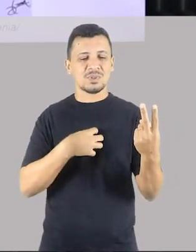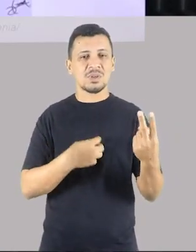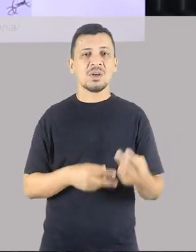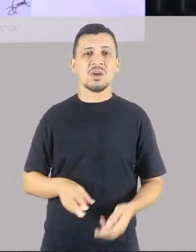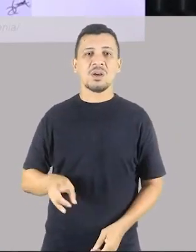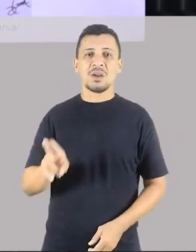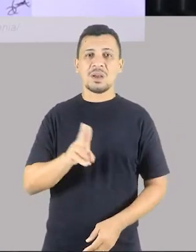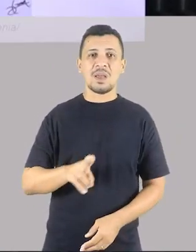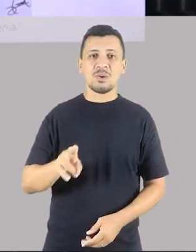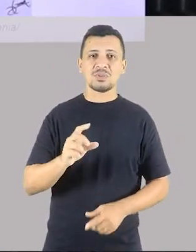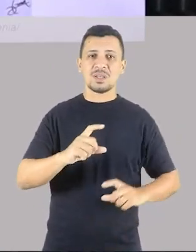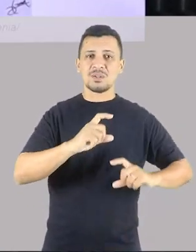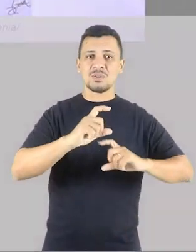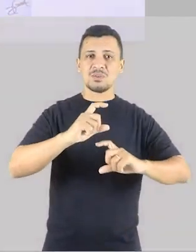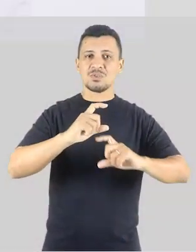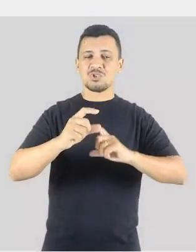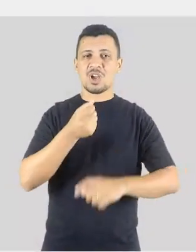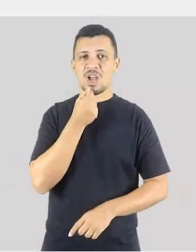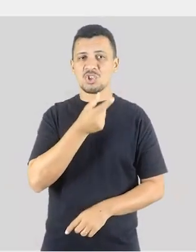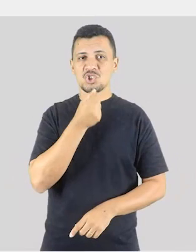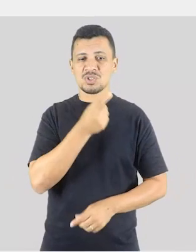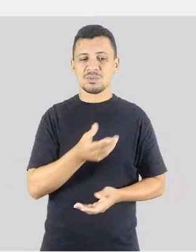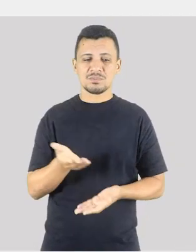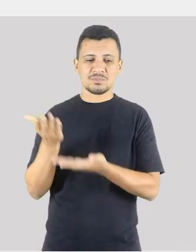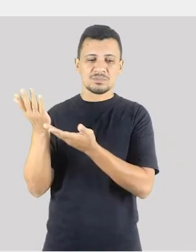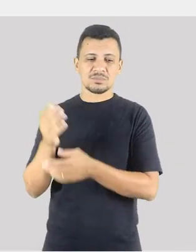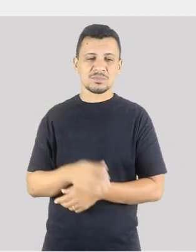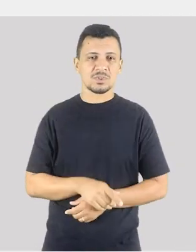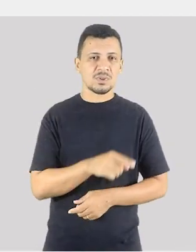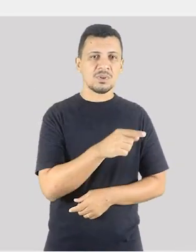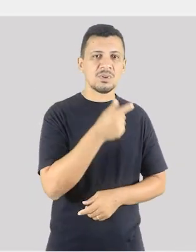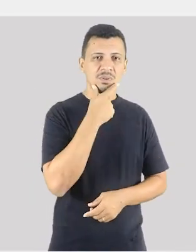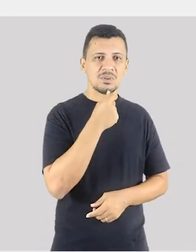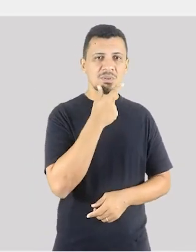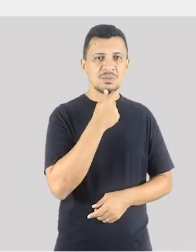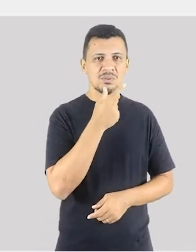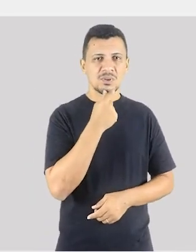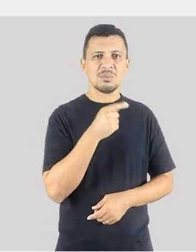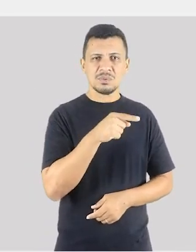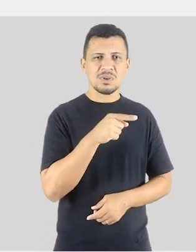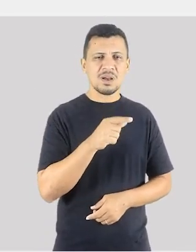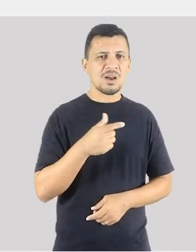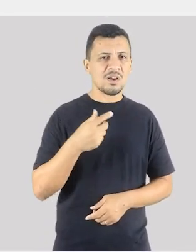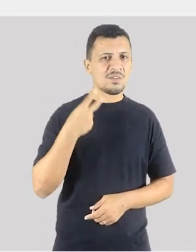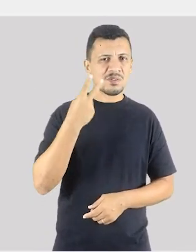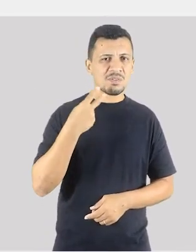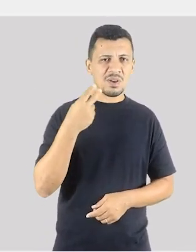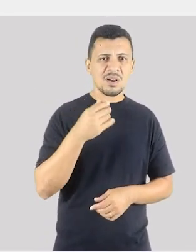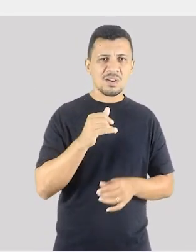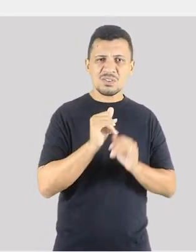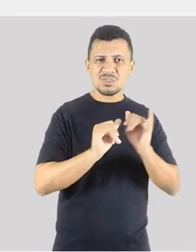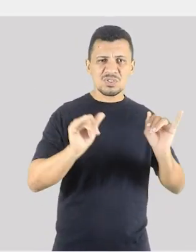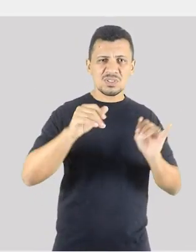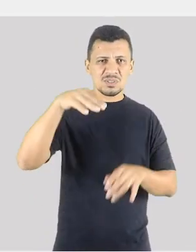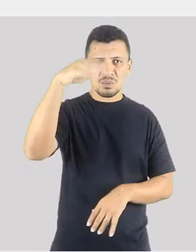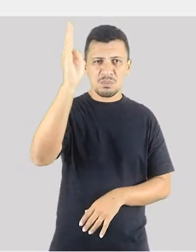charges. Visualizem essa charge. Chanceler venezuelana diz que Brasil é vergonha